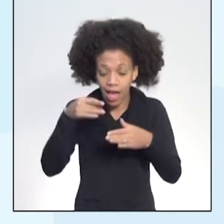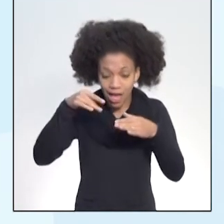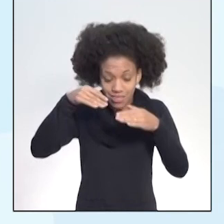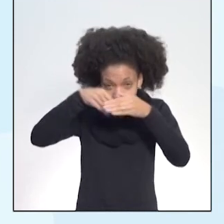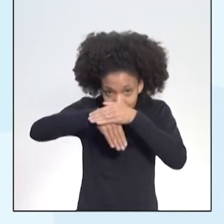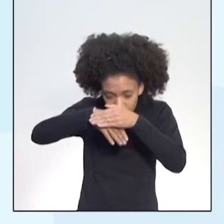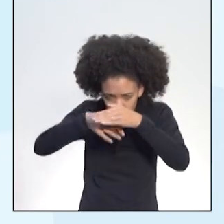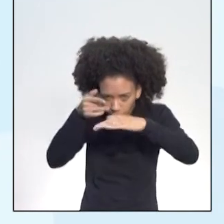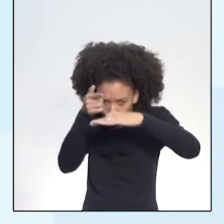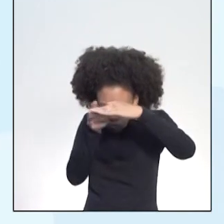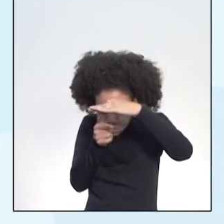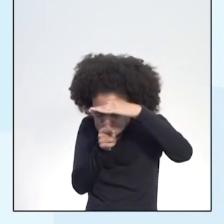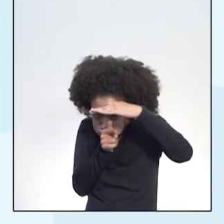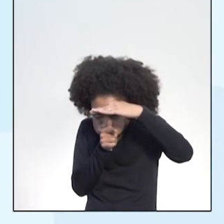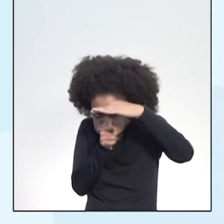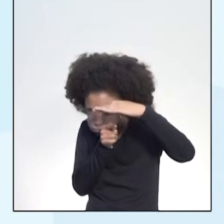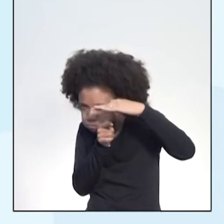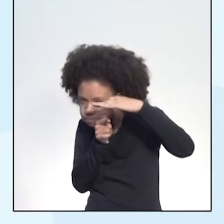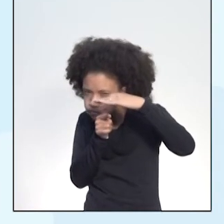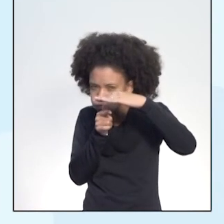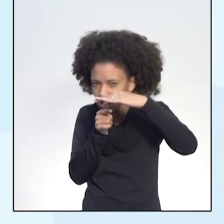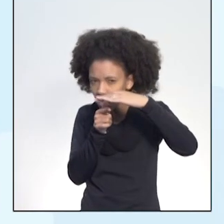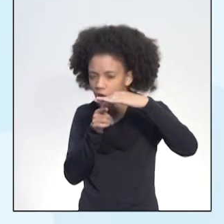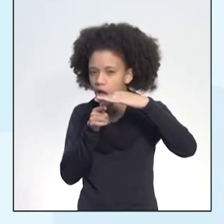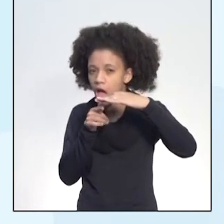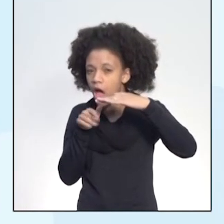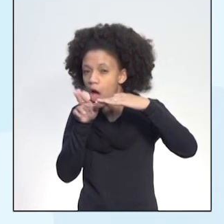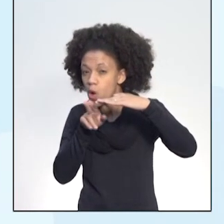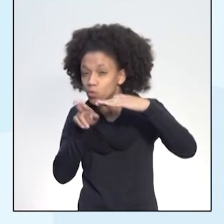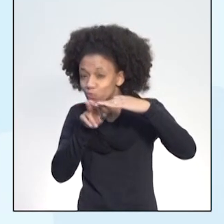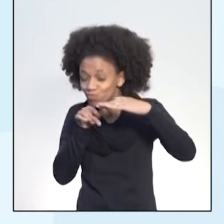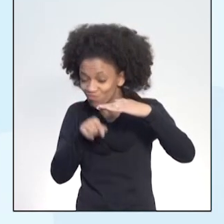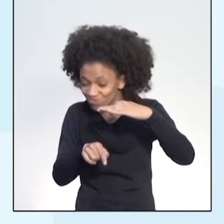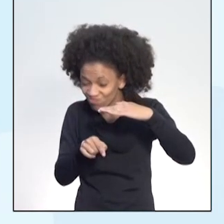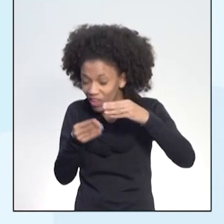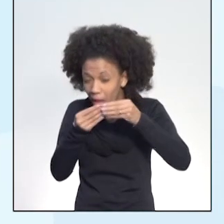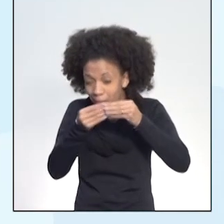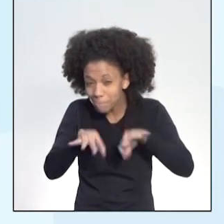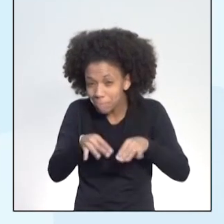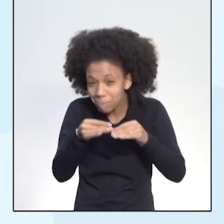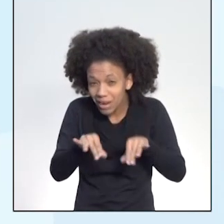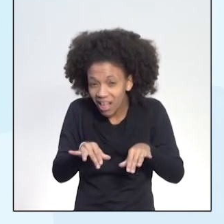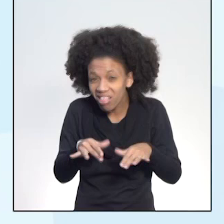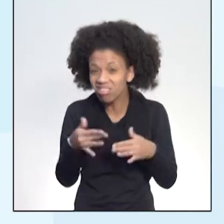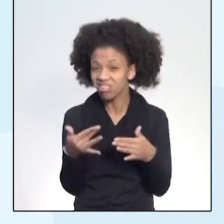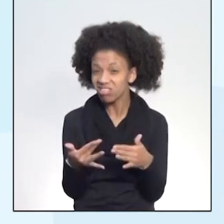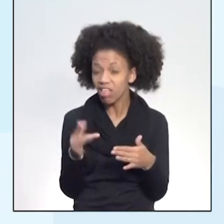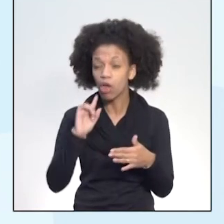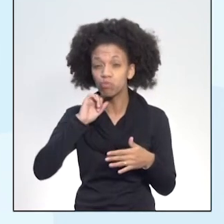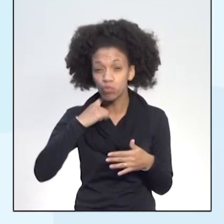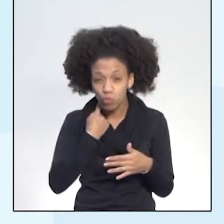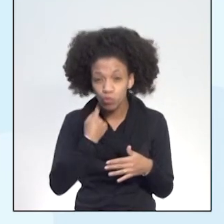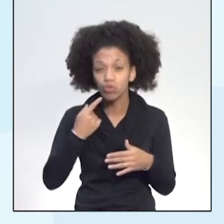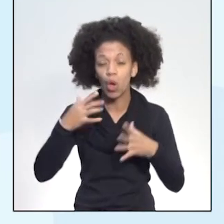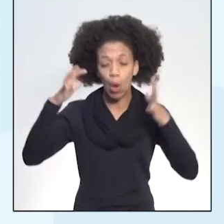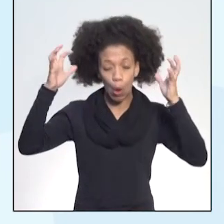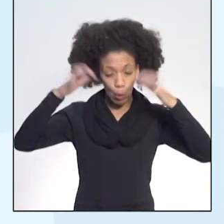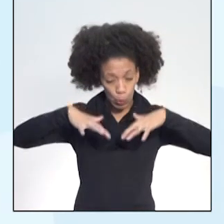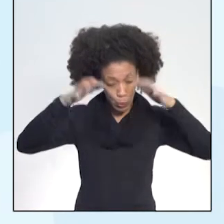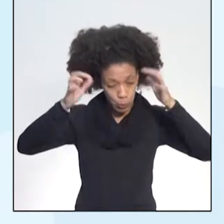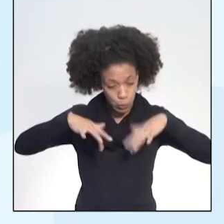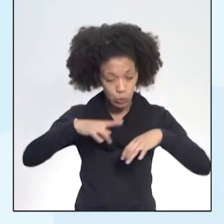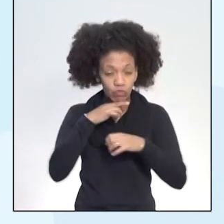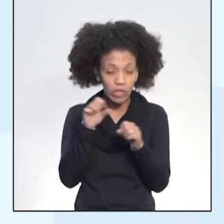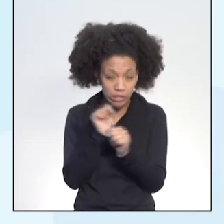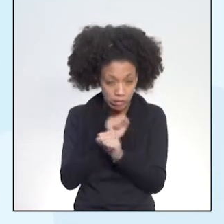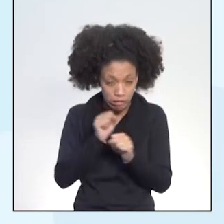soldados estavam expostos às condições precárias de higiene, às ações do tempo, chuva,